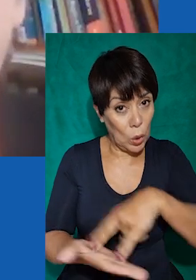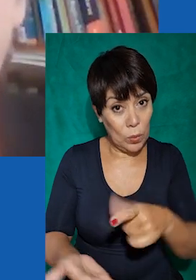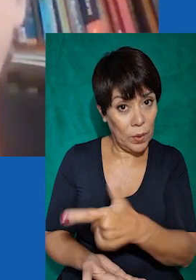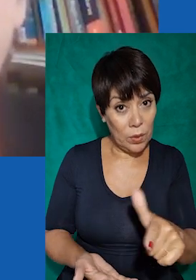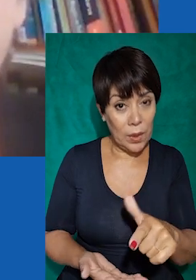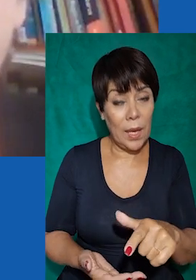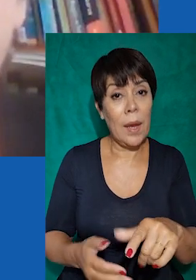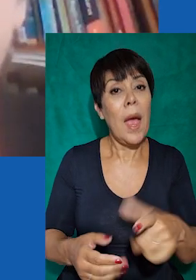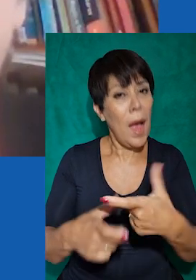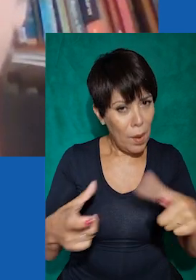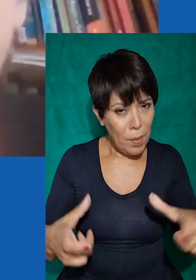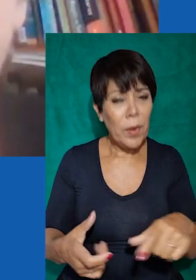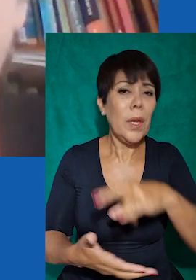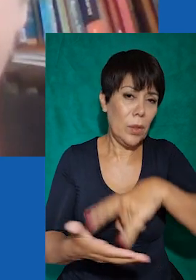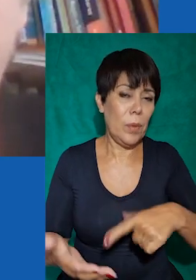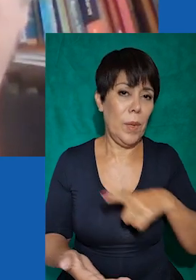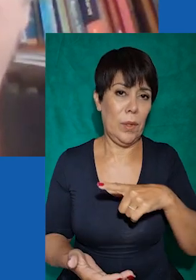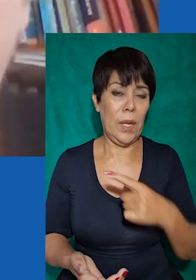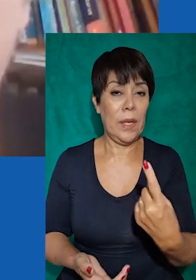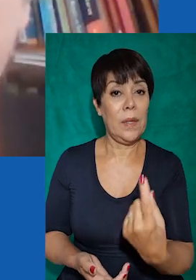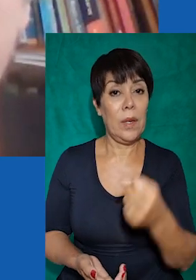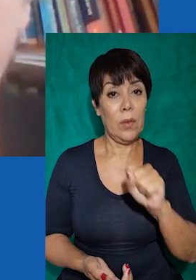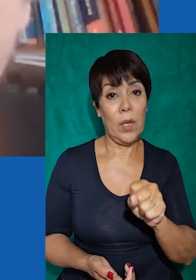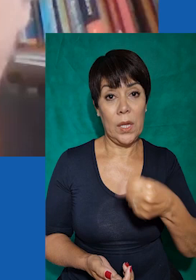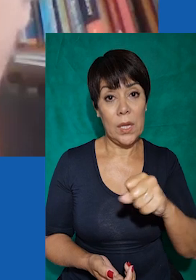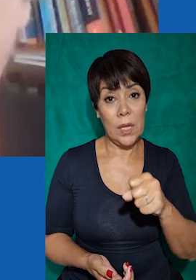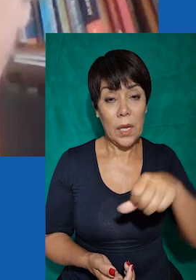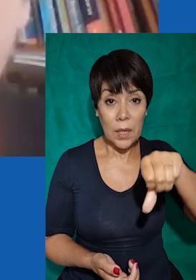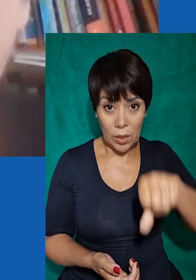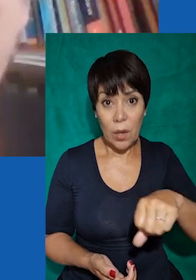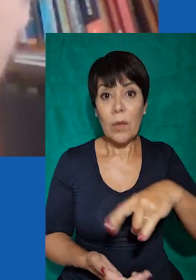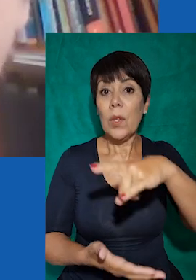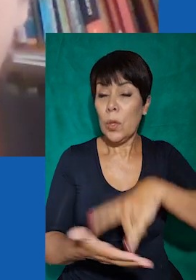estavam homologadas, né? 189 estavam